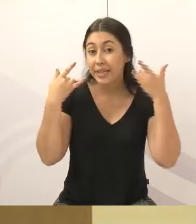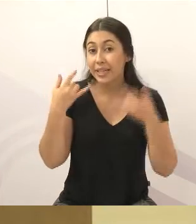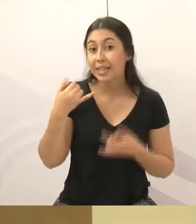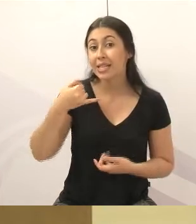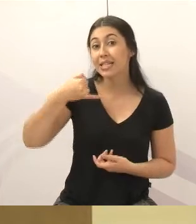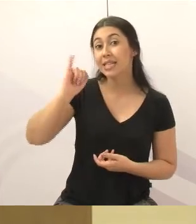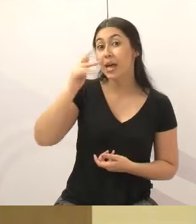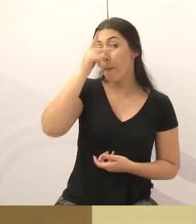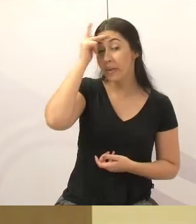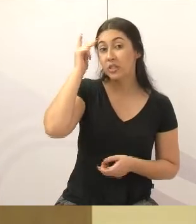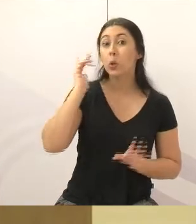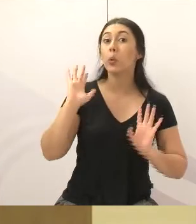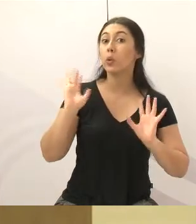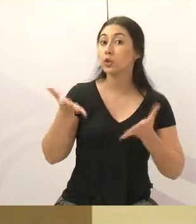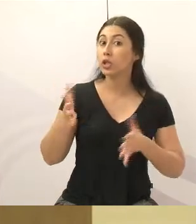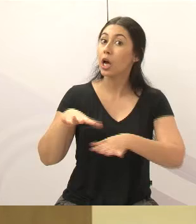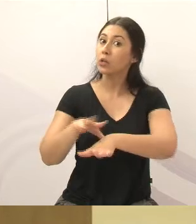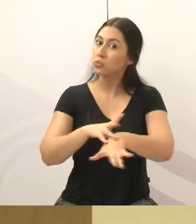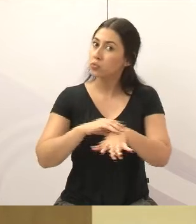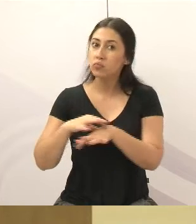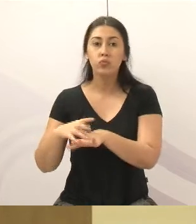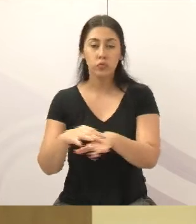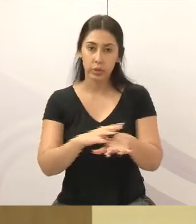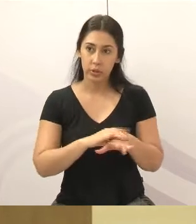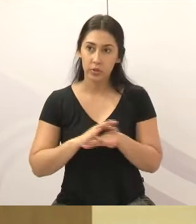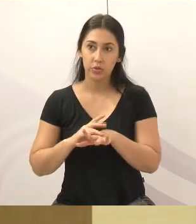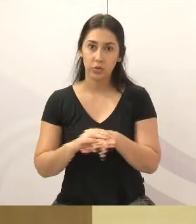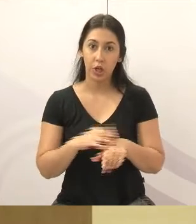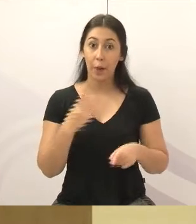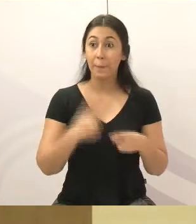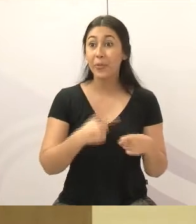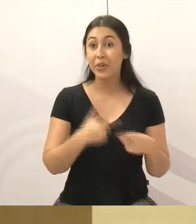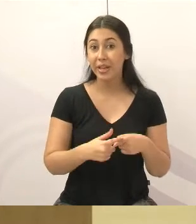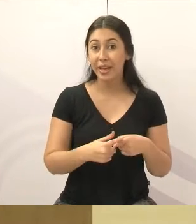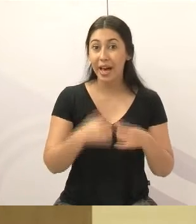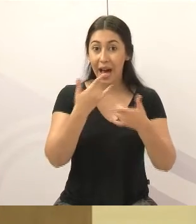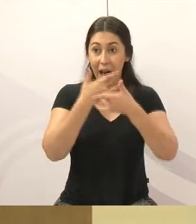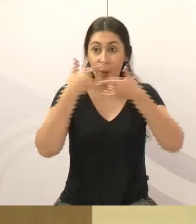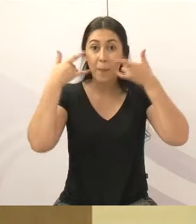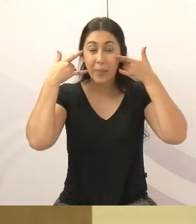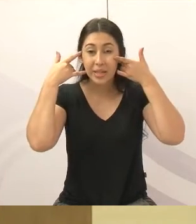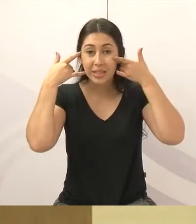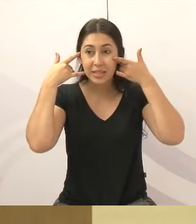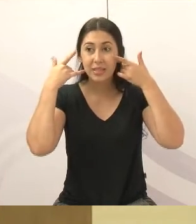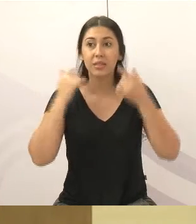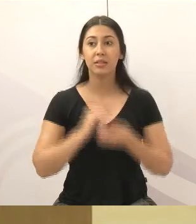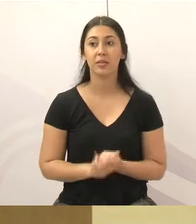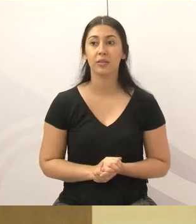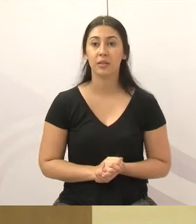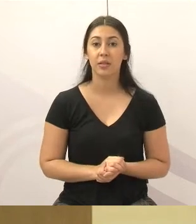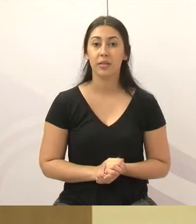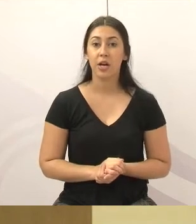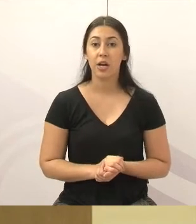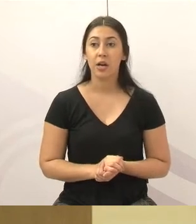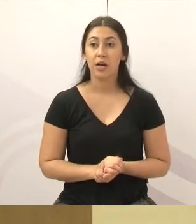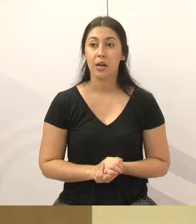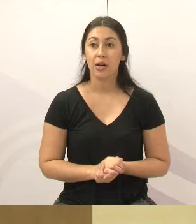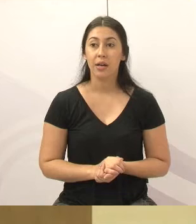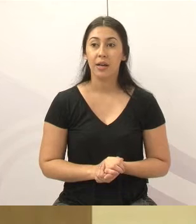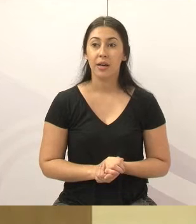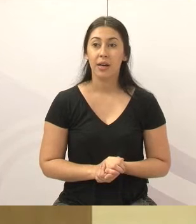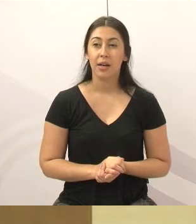estavam contaminadas pelo coronavírus. Porque, na verdade, a máscara só fazia sentido para aquelas